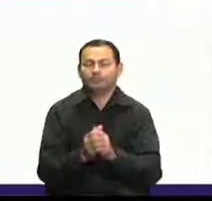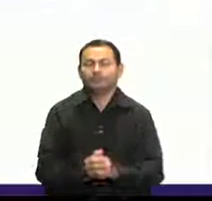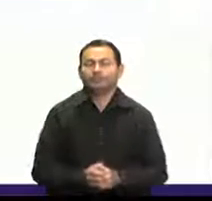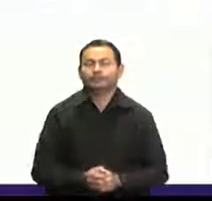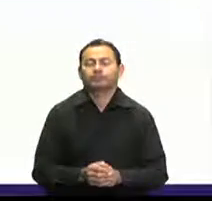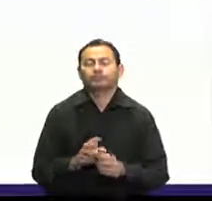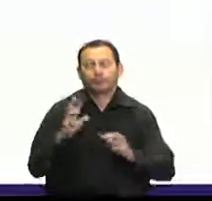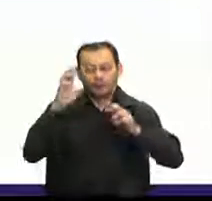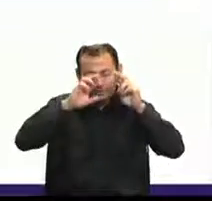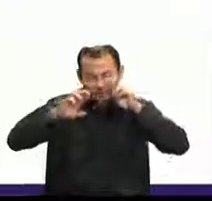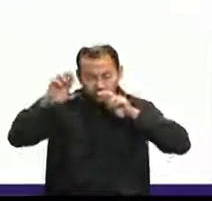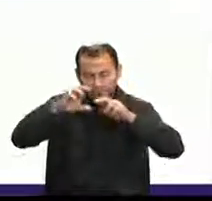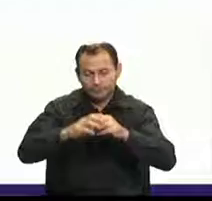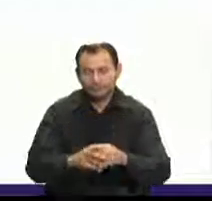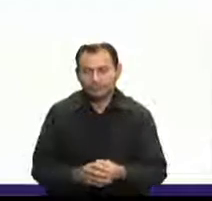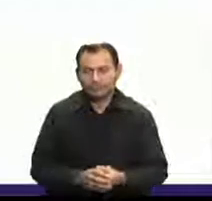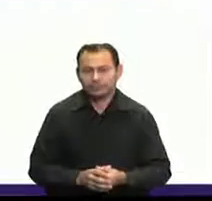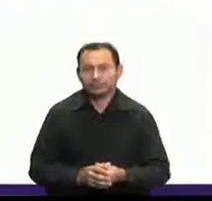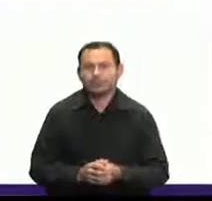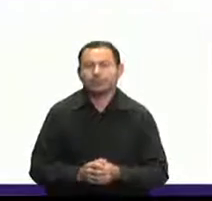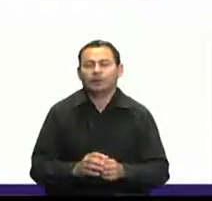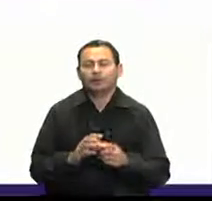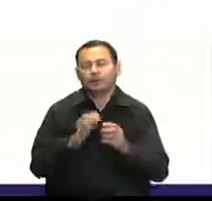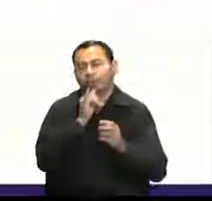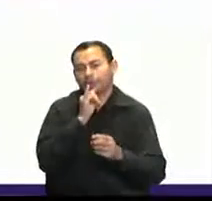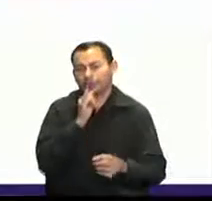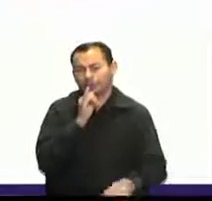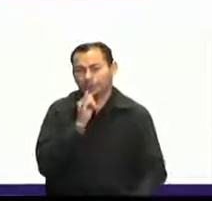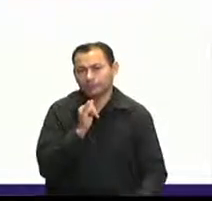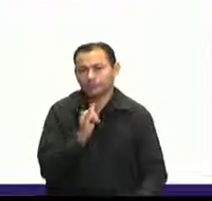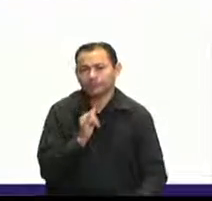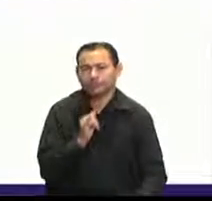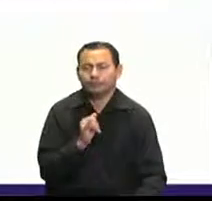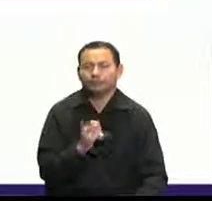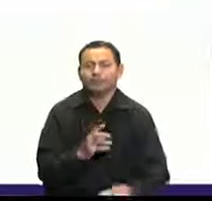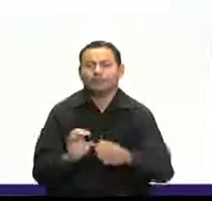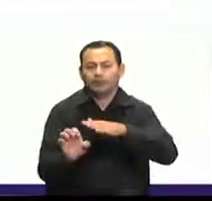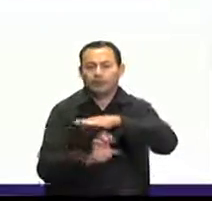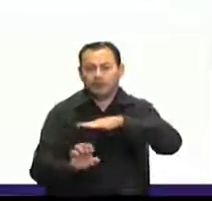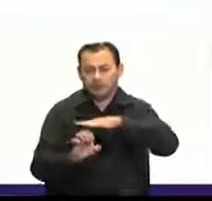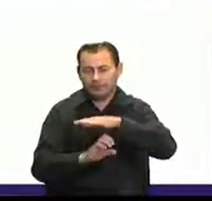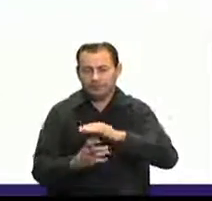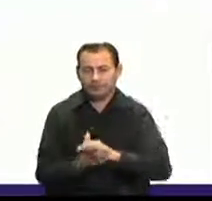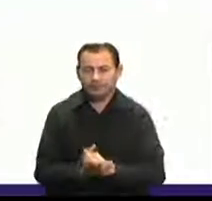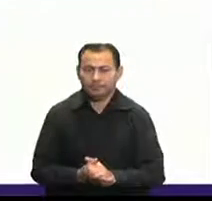viabilizar a tomada de recursos por exemplo de uma empresa